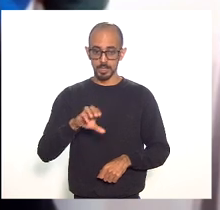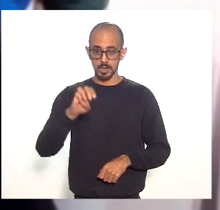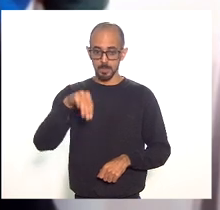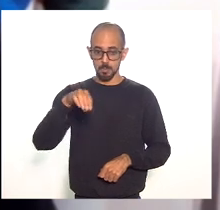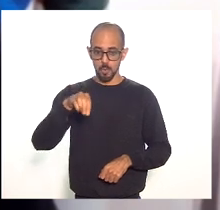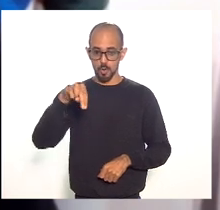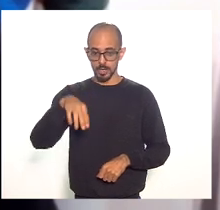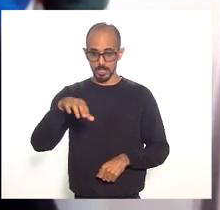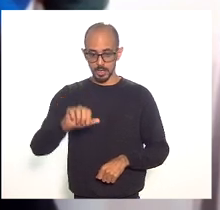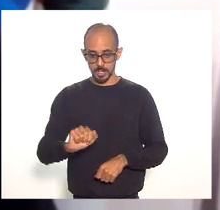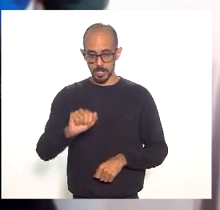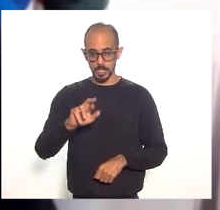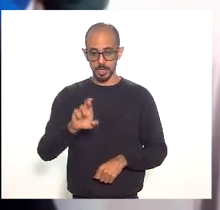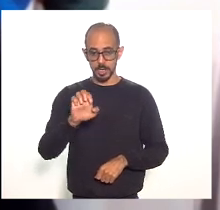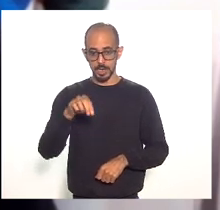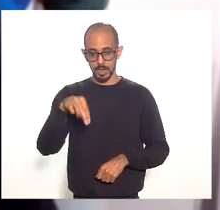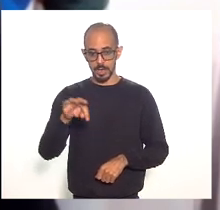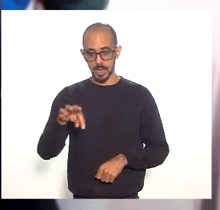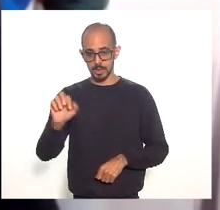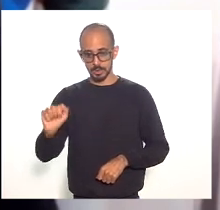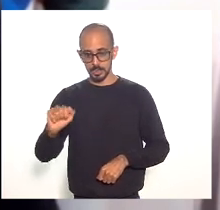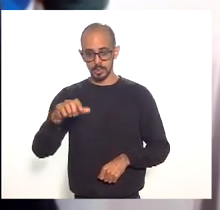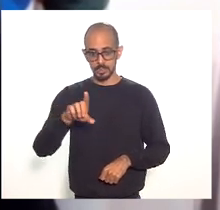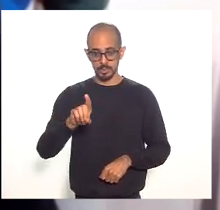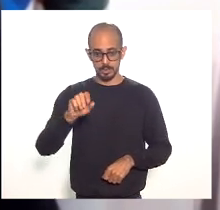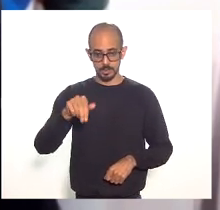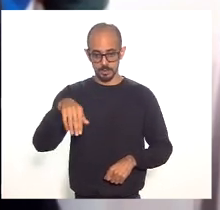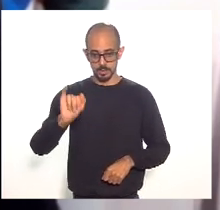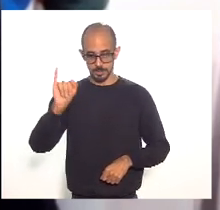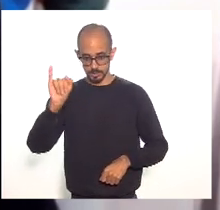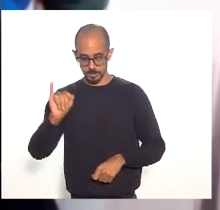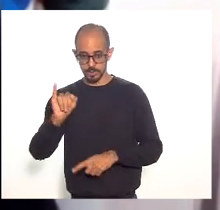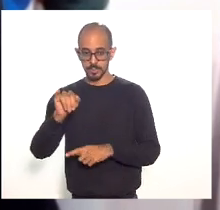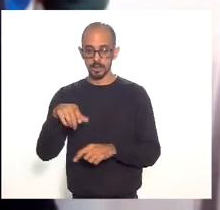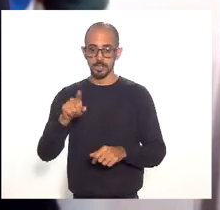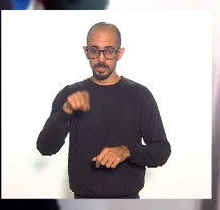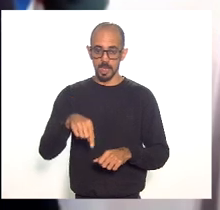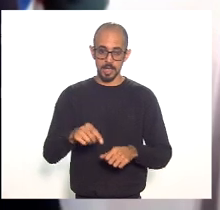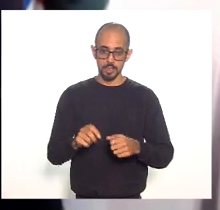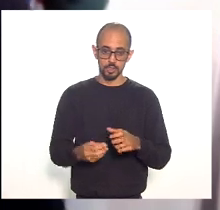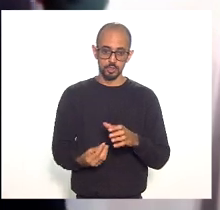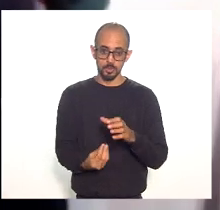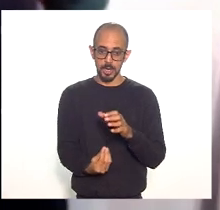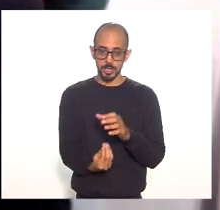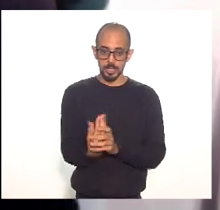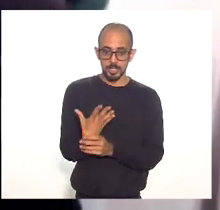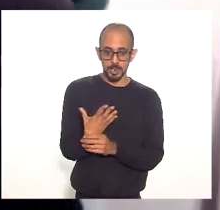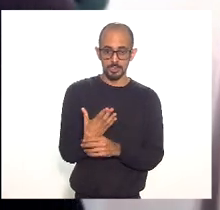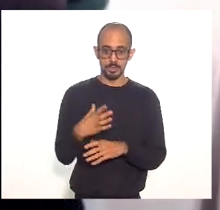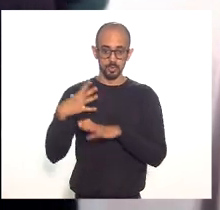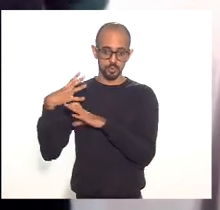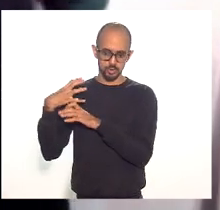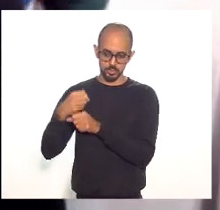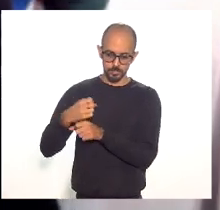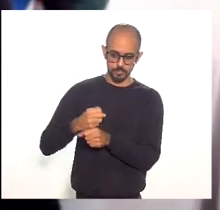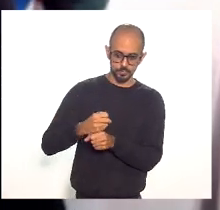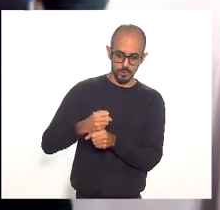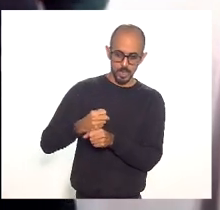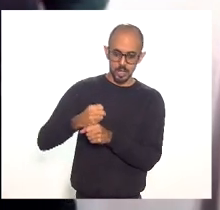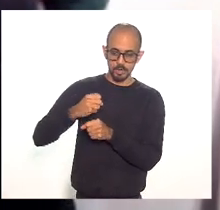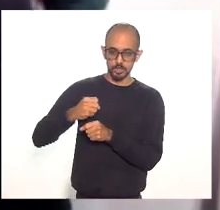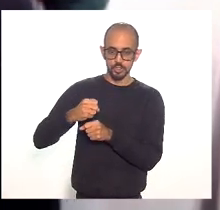Francisco, Renata Souza e Dani Monteiro, que dispõe sobre a elaboração de dossiê acerca de estatísticas relacionadas à discriminação contrária